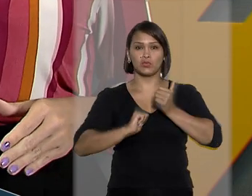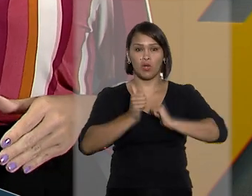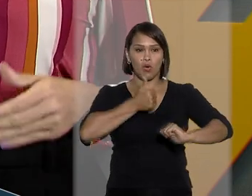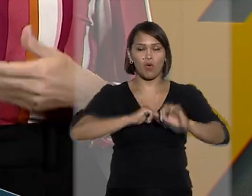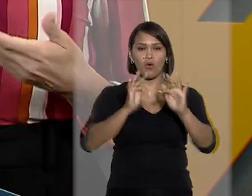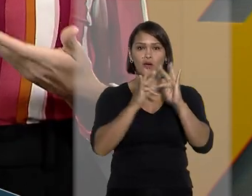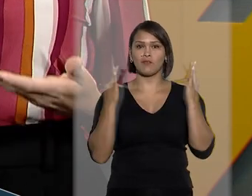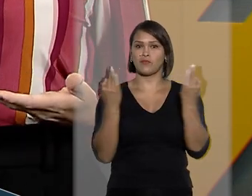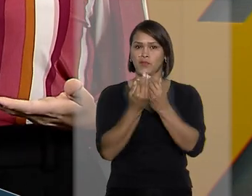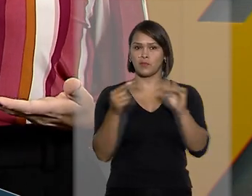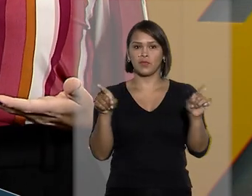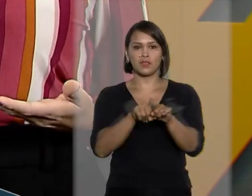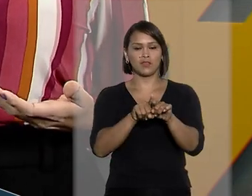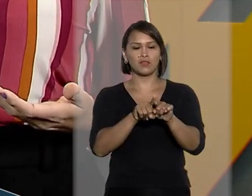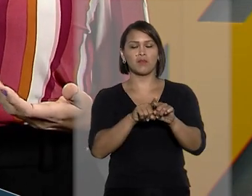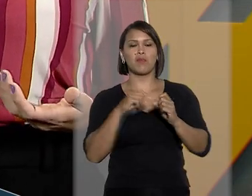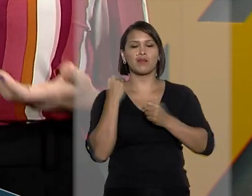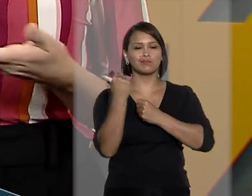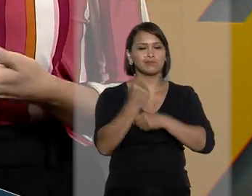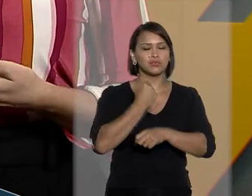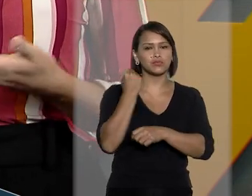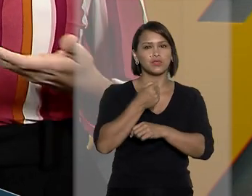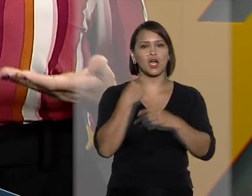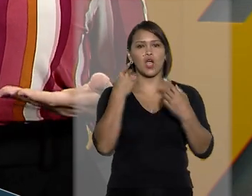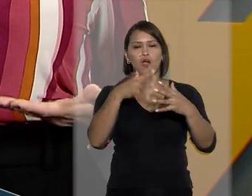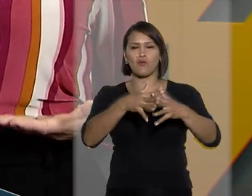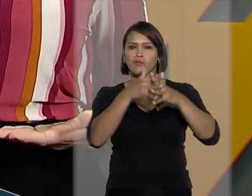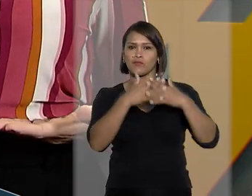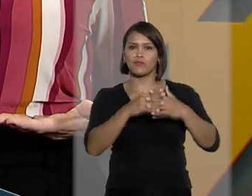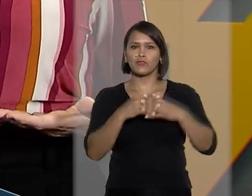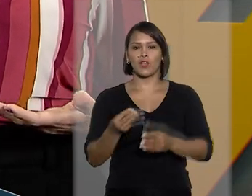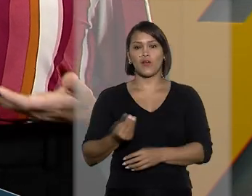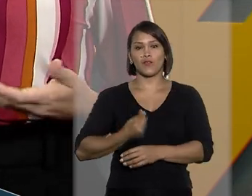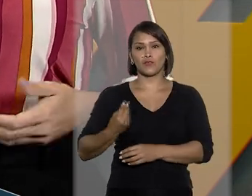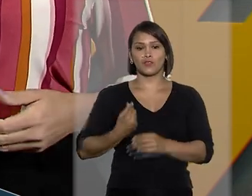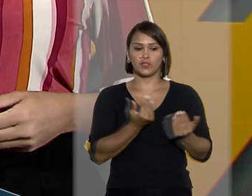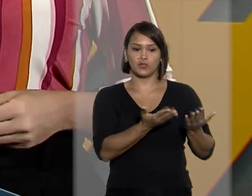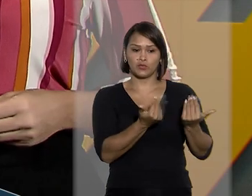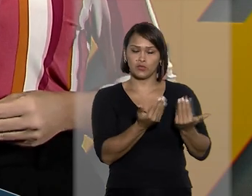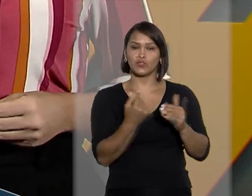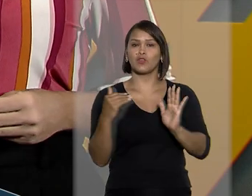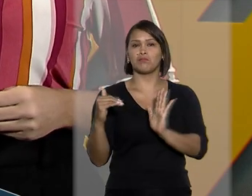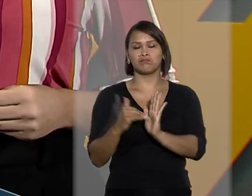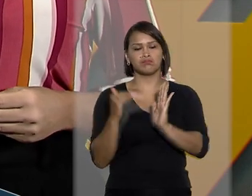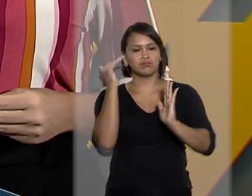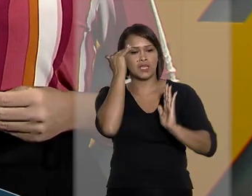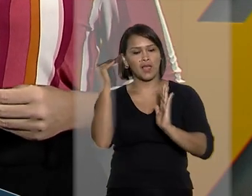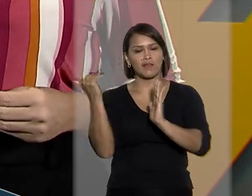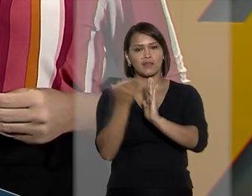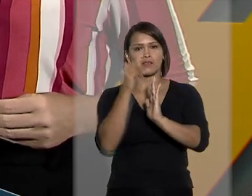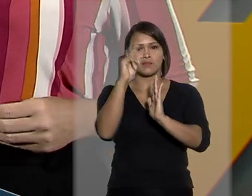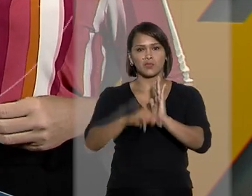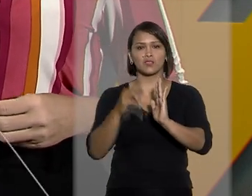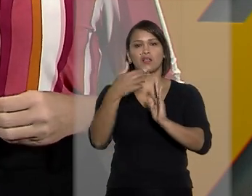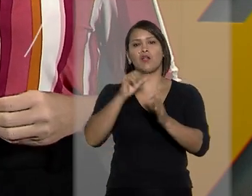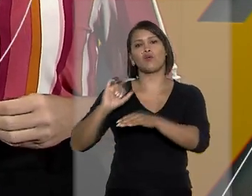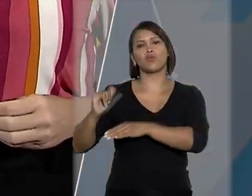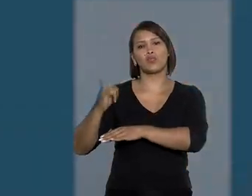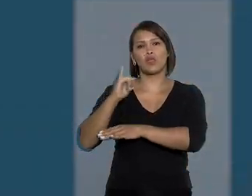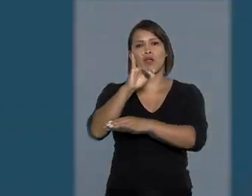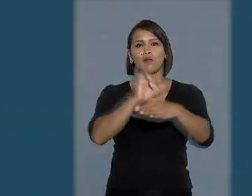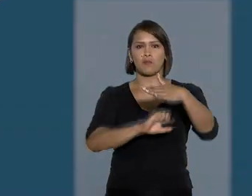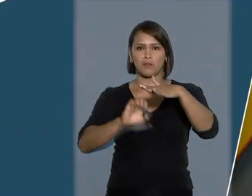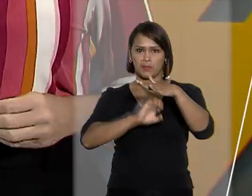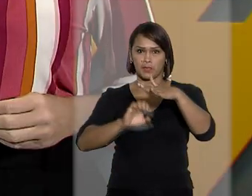a família, além de transtornos na vida pessoal e profissional, situação que impõe a responsabilização da